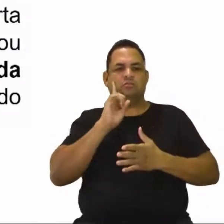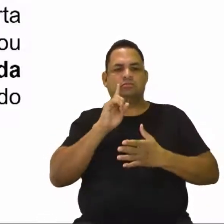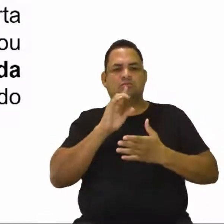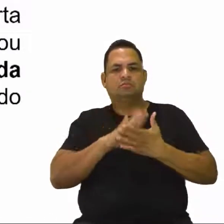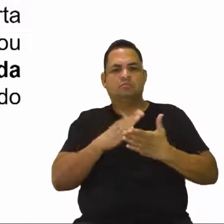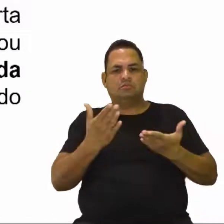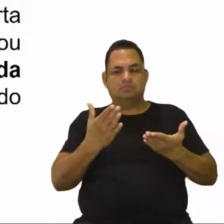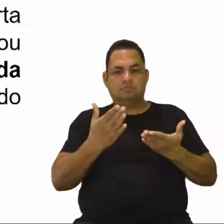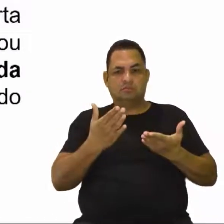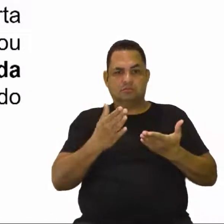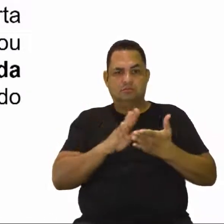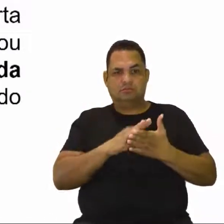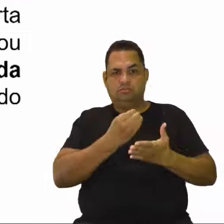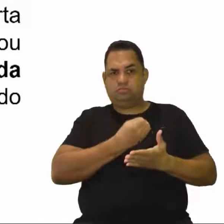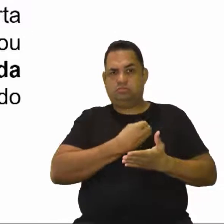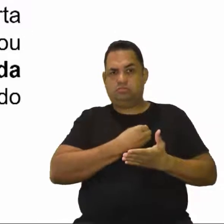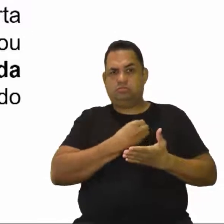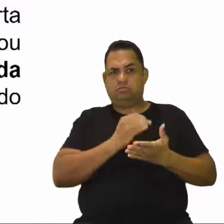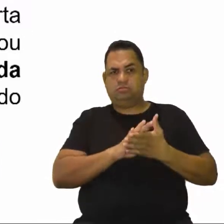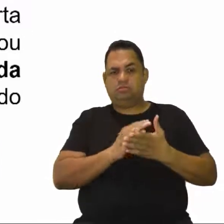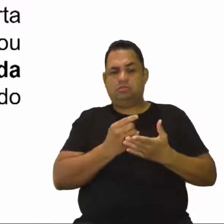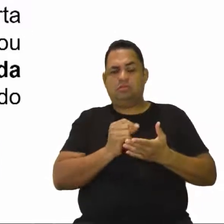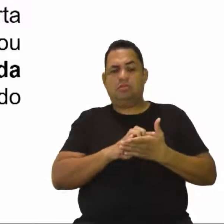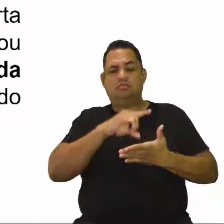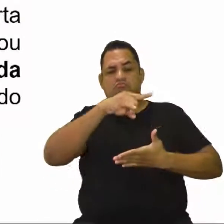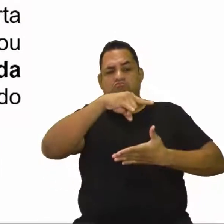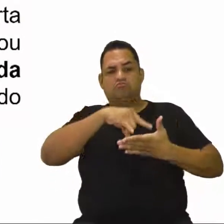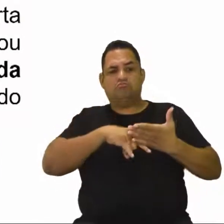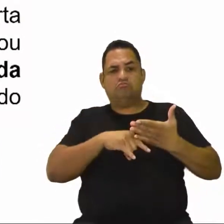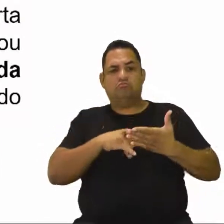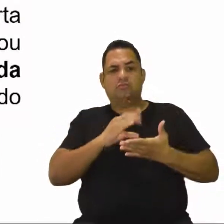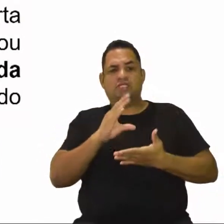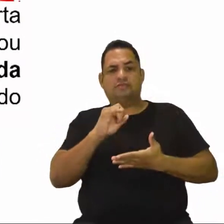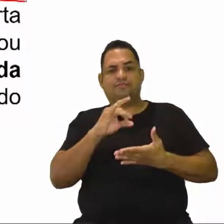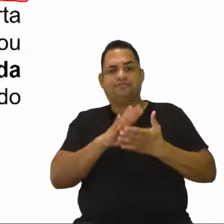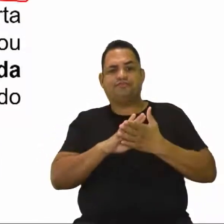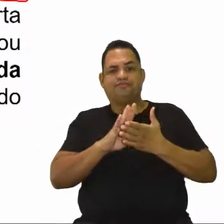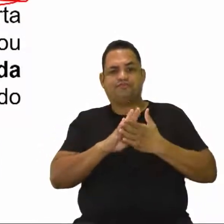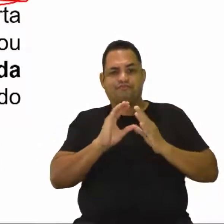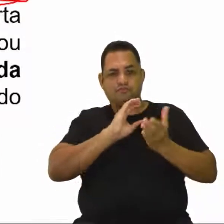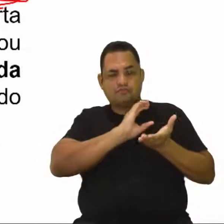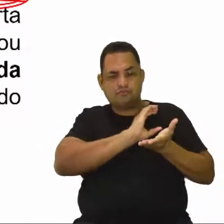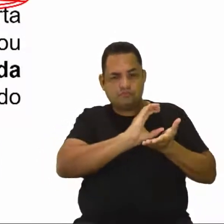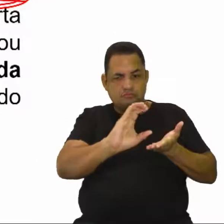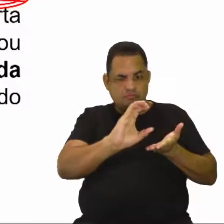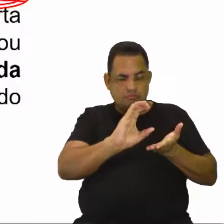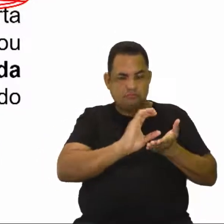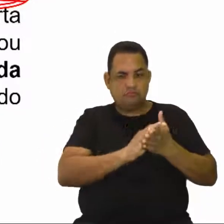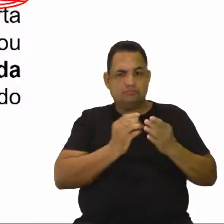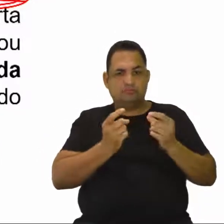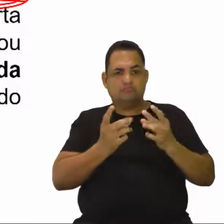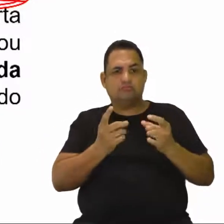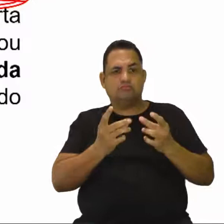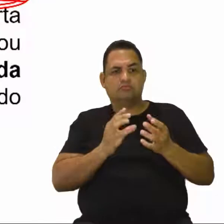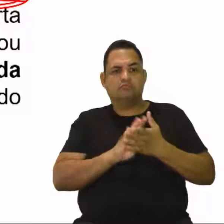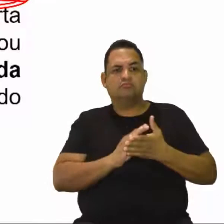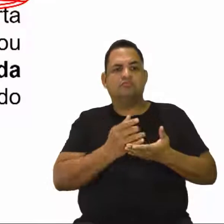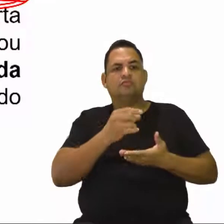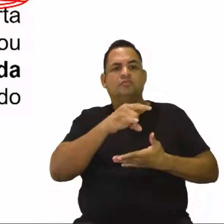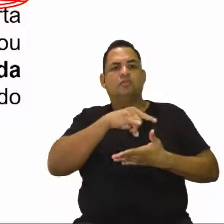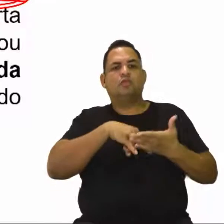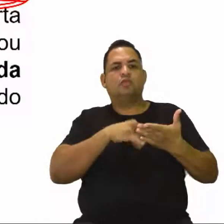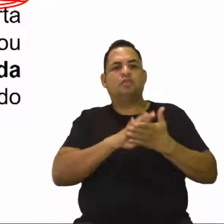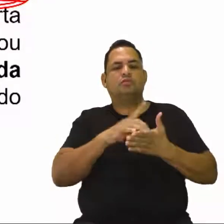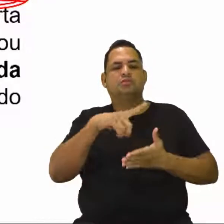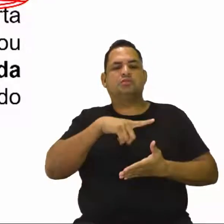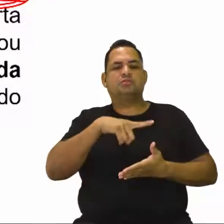Unidos levou um número de cada vez maior de acionistas e investidores, olha aí, a vender as ações